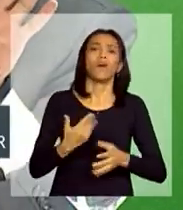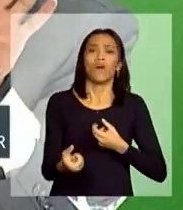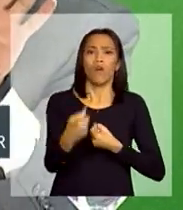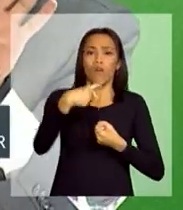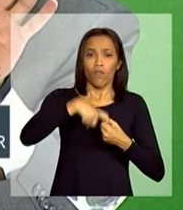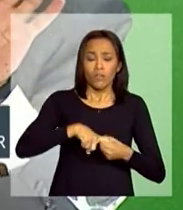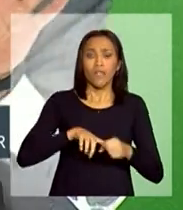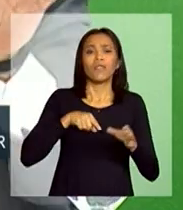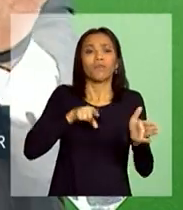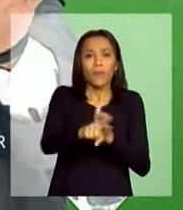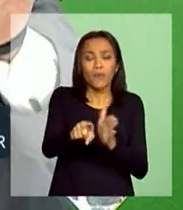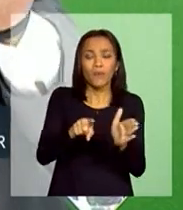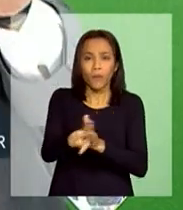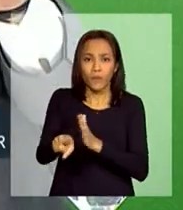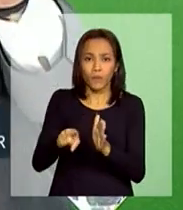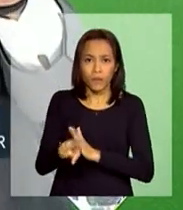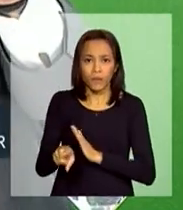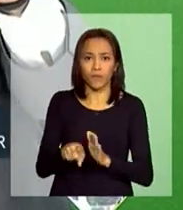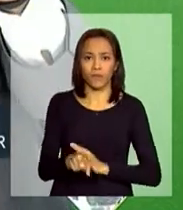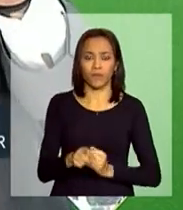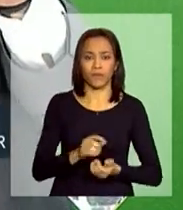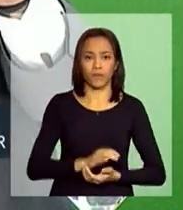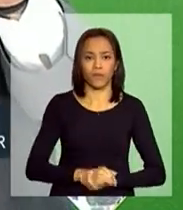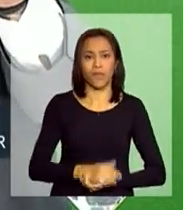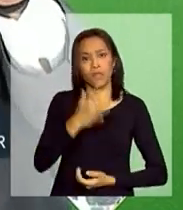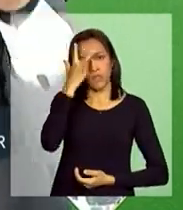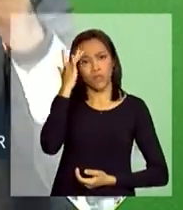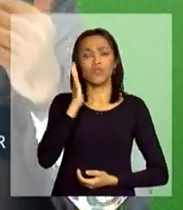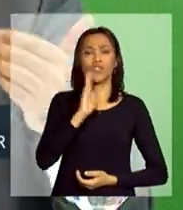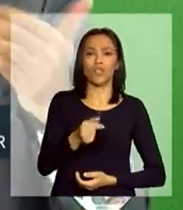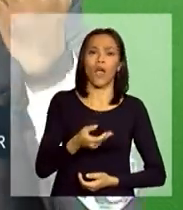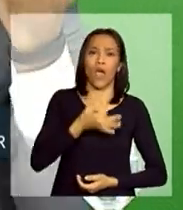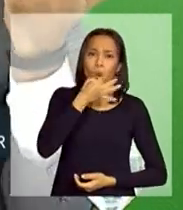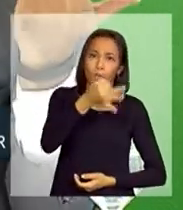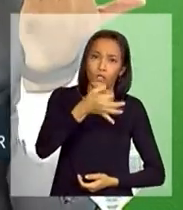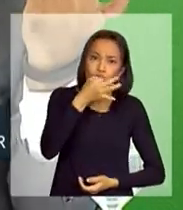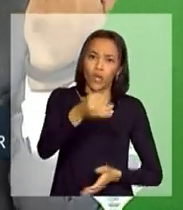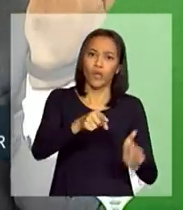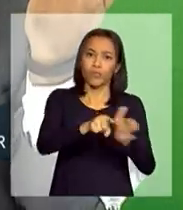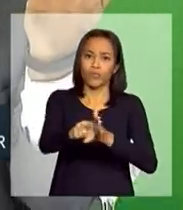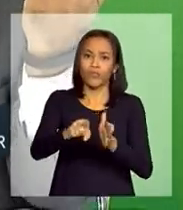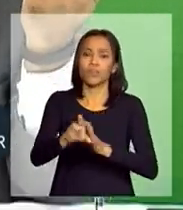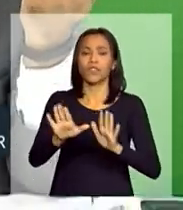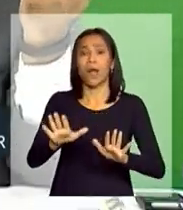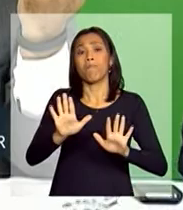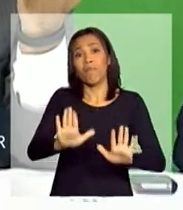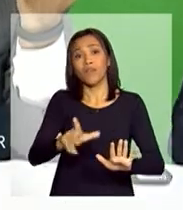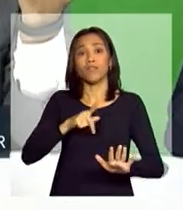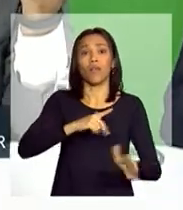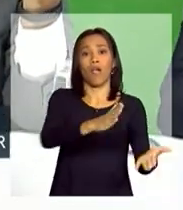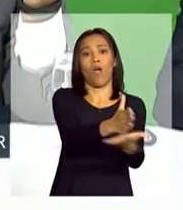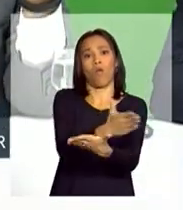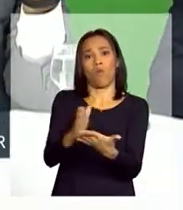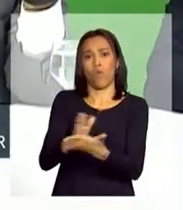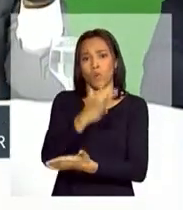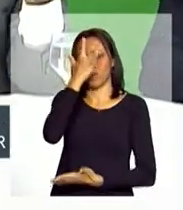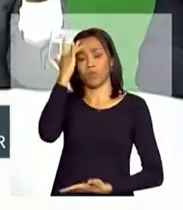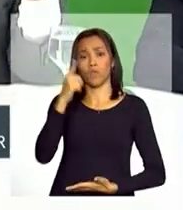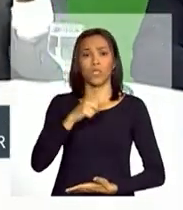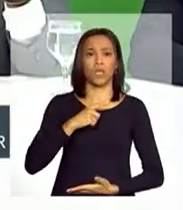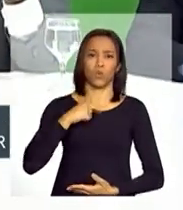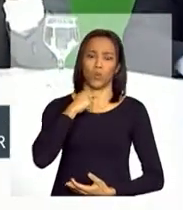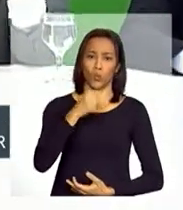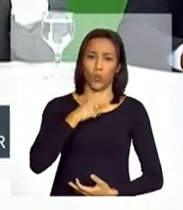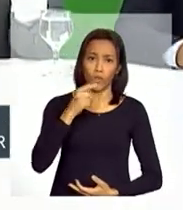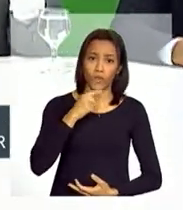a gente volte as perguntas as pessoas já expressaram a sua opinião sobre as medidas agora há pessoas que têm dúvidas vocês podem